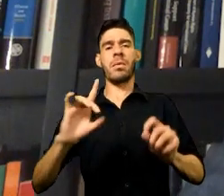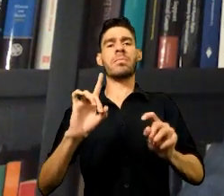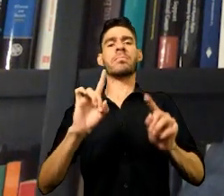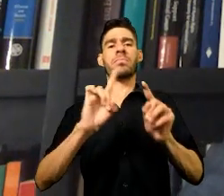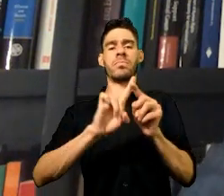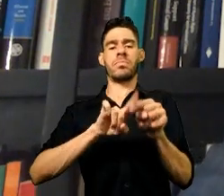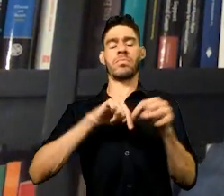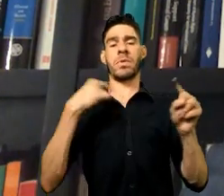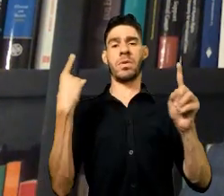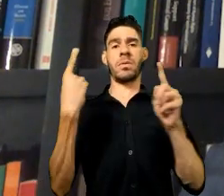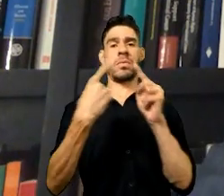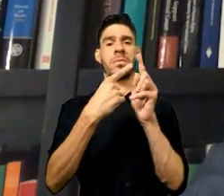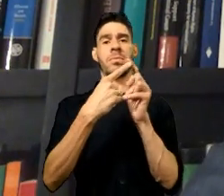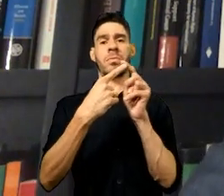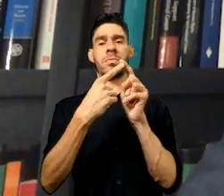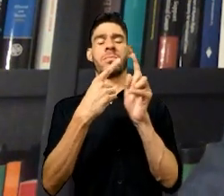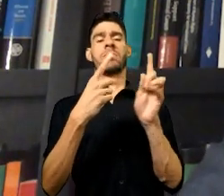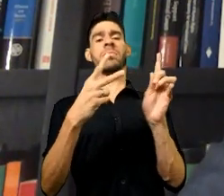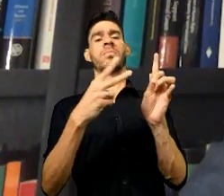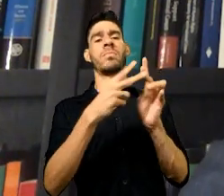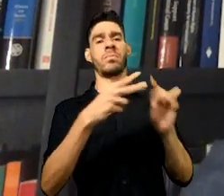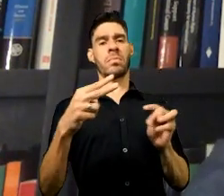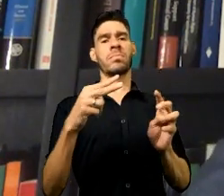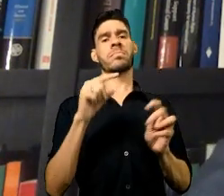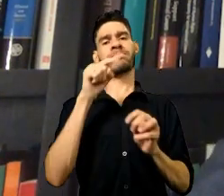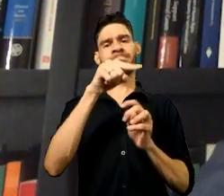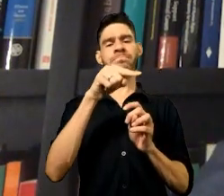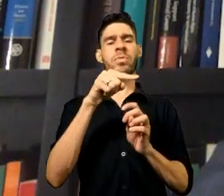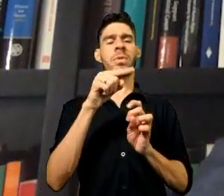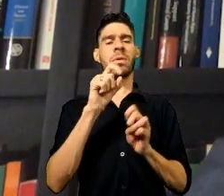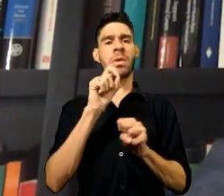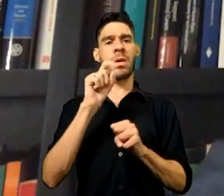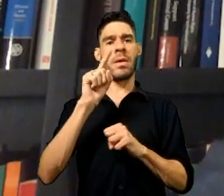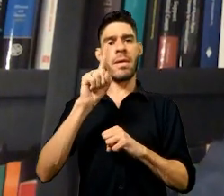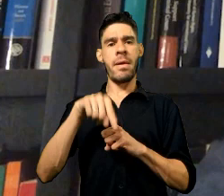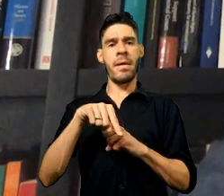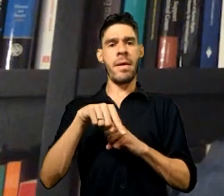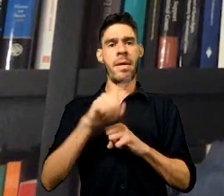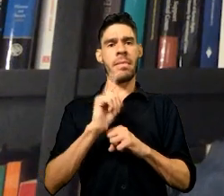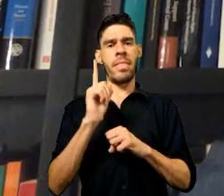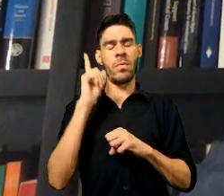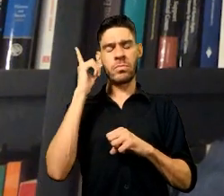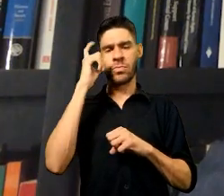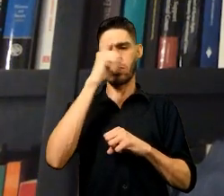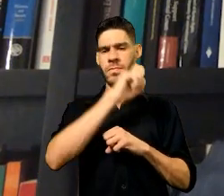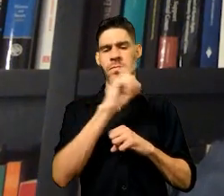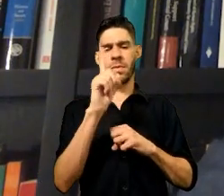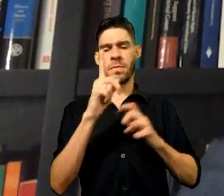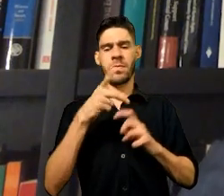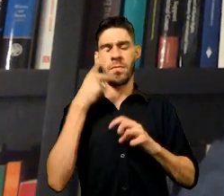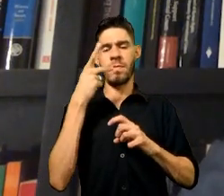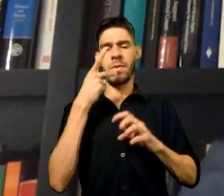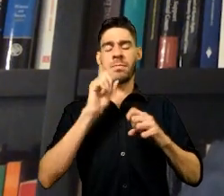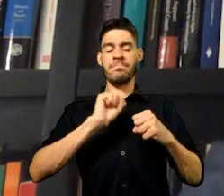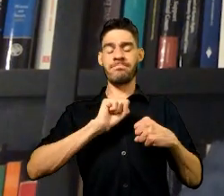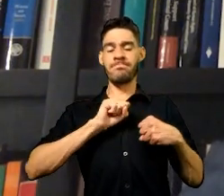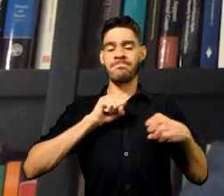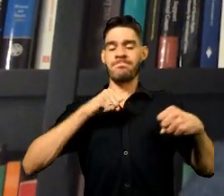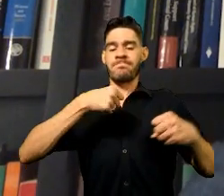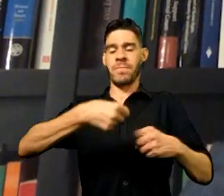realização destes atos. Me parece que essa questão não é uma questão tão difícil de